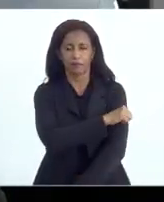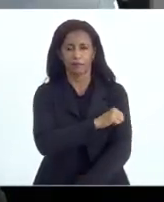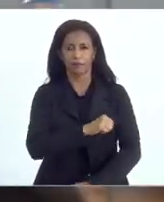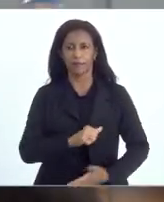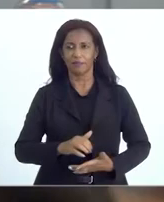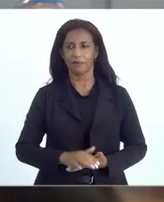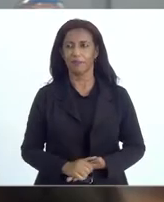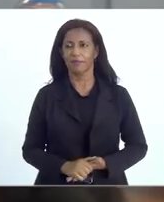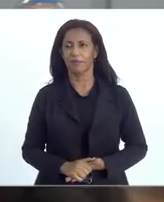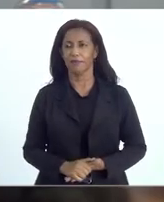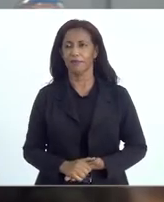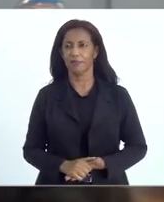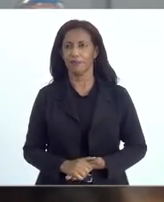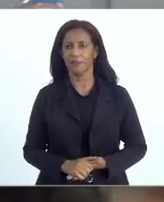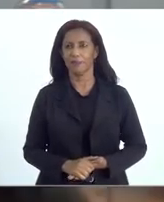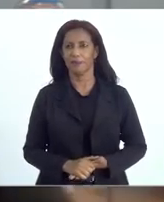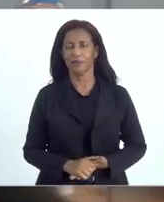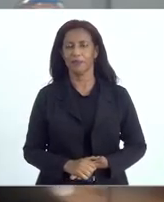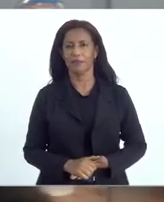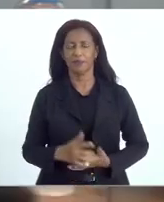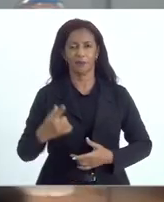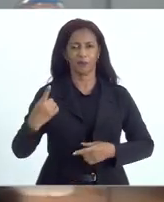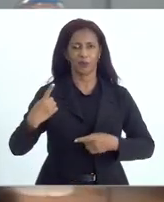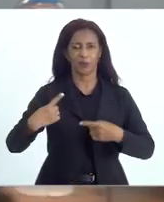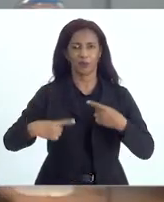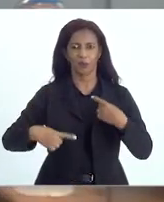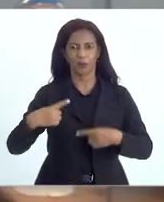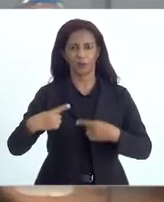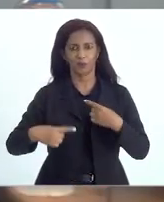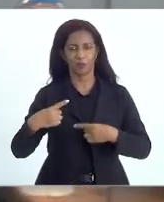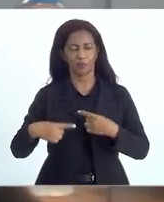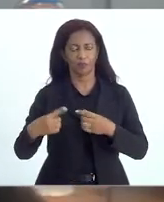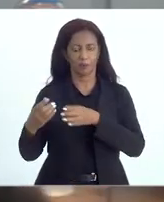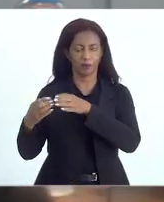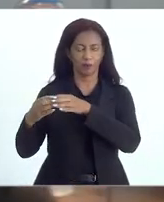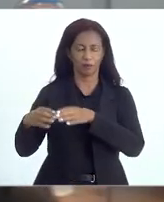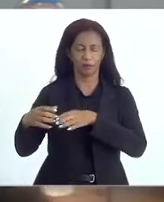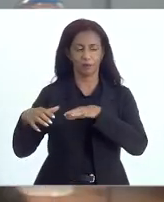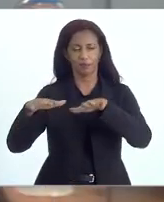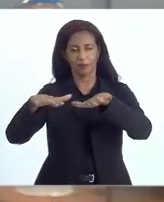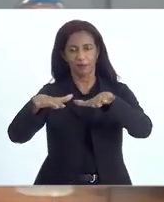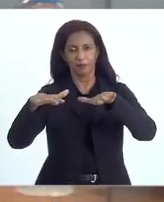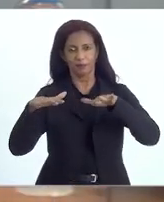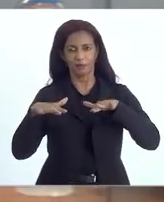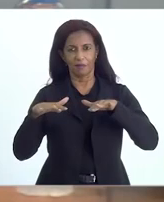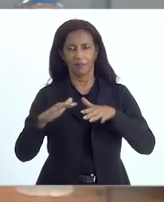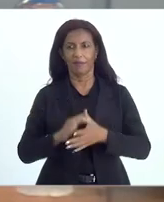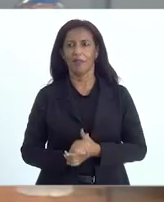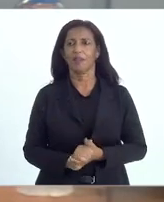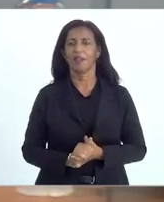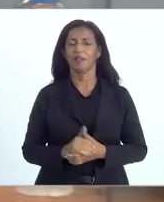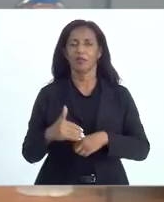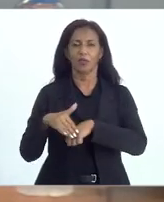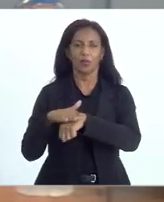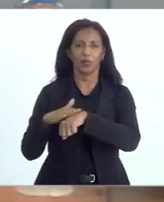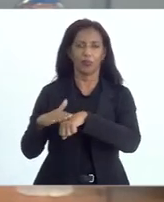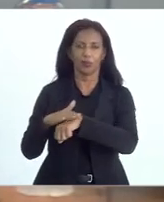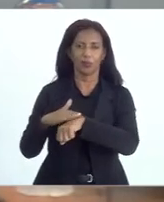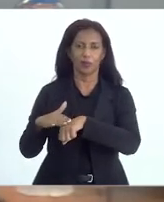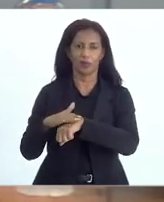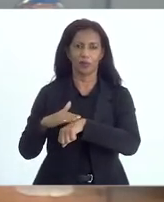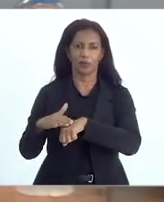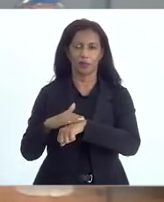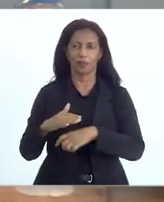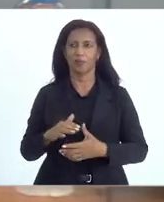deputada sempre acompanhando as discussões referentes aos concursos no plenário presencialmente nós conversamos